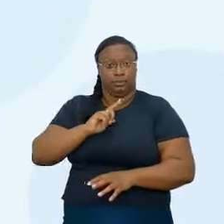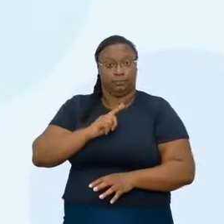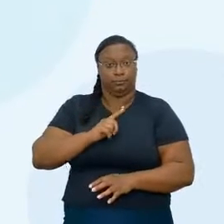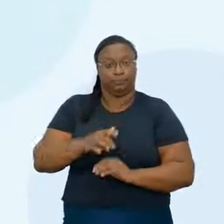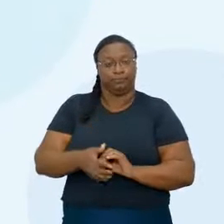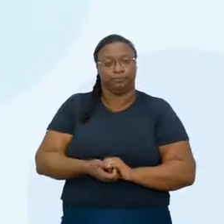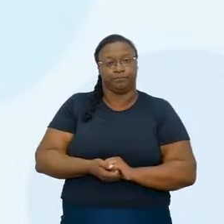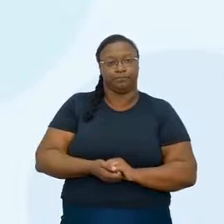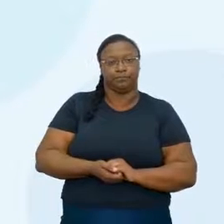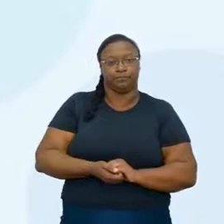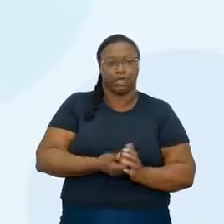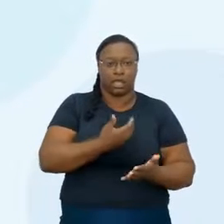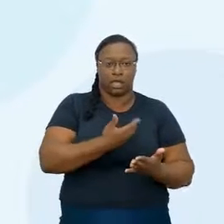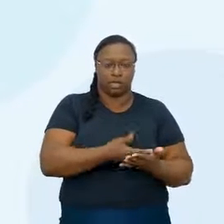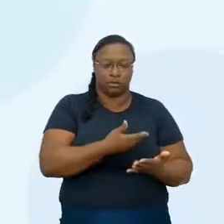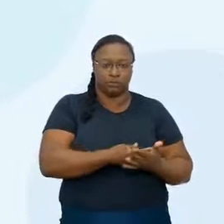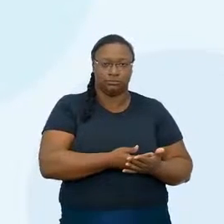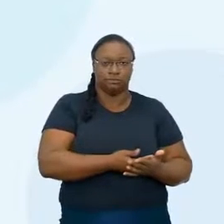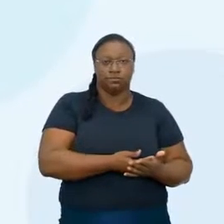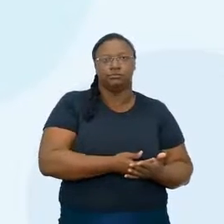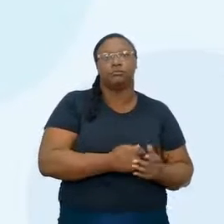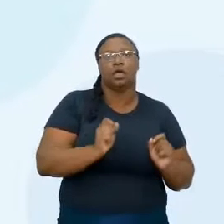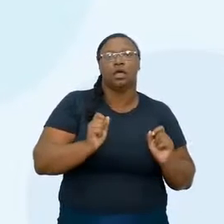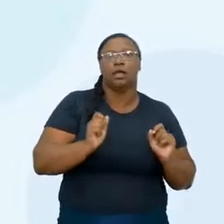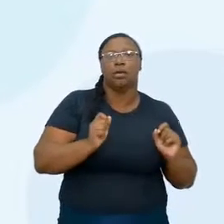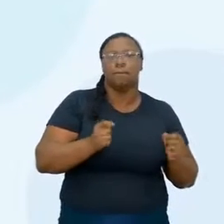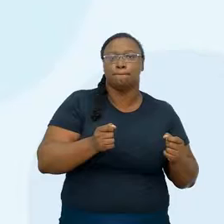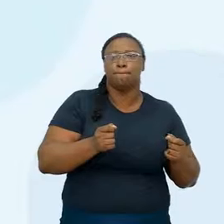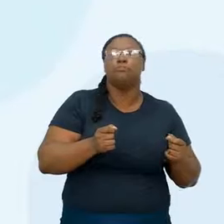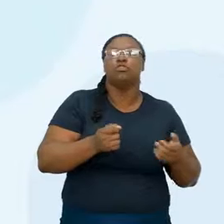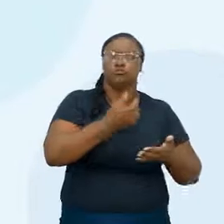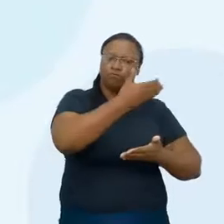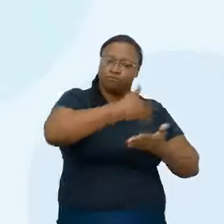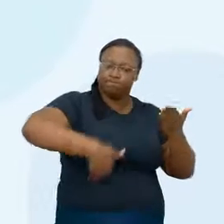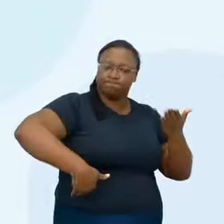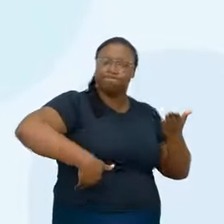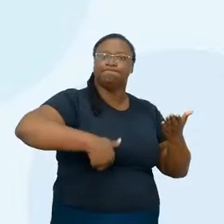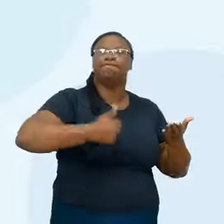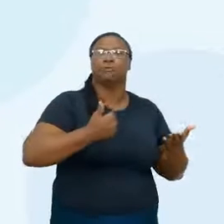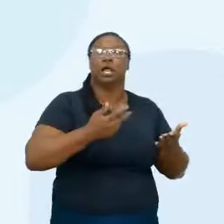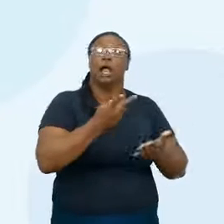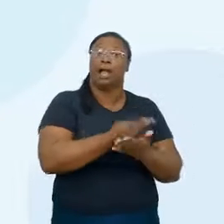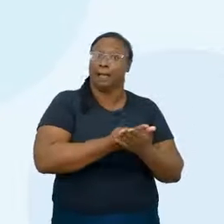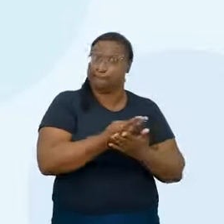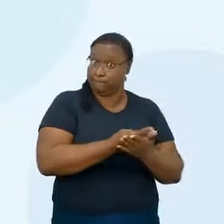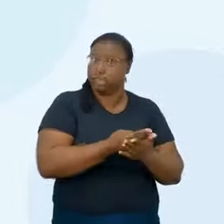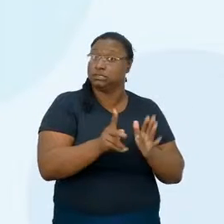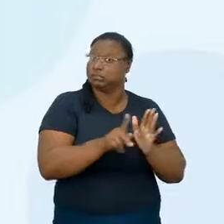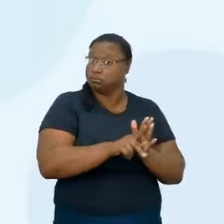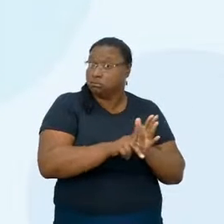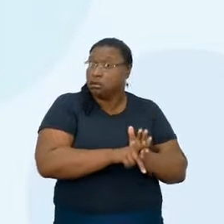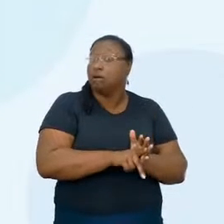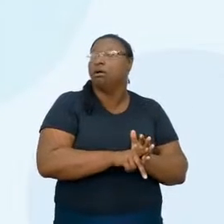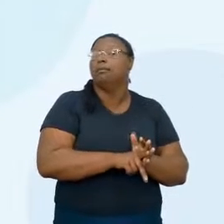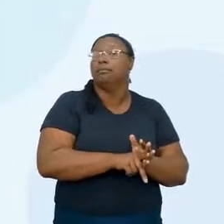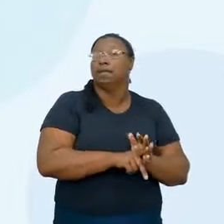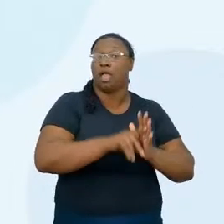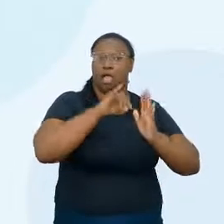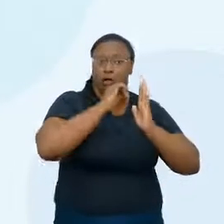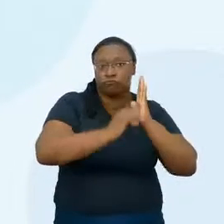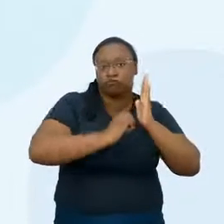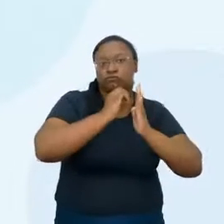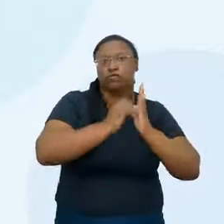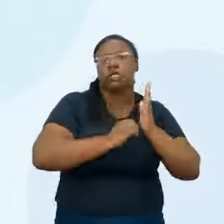dessa atividade, que pode contar com uma avaliação, a própria pesquisa, né, a construção de vídeos,